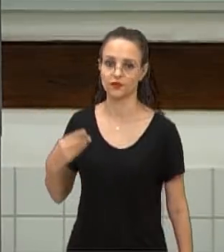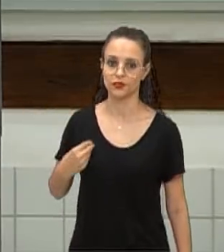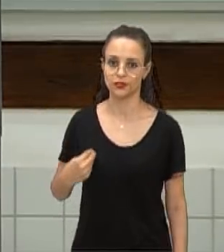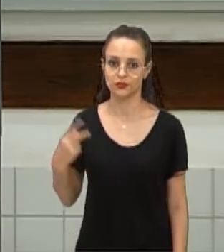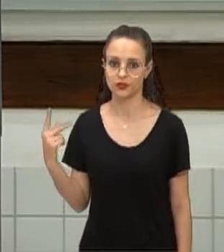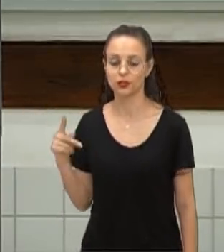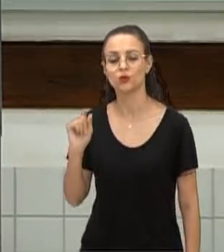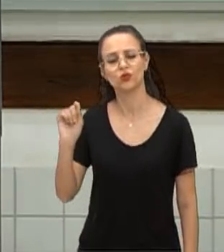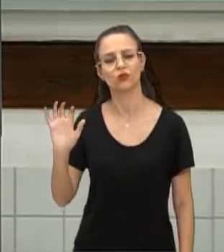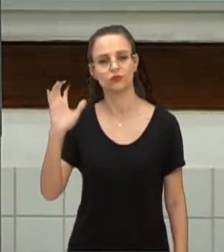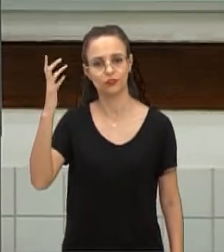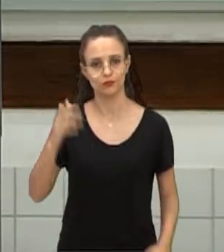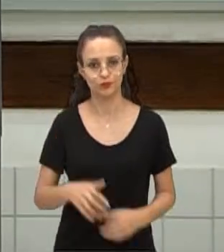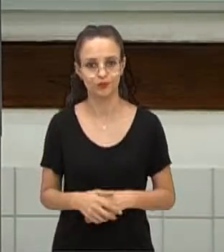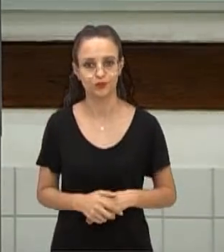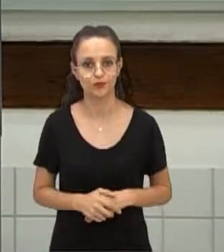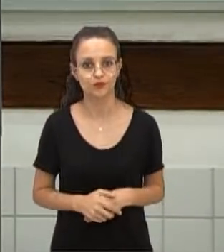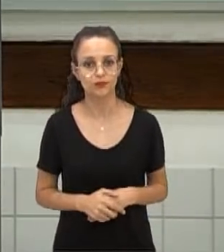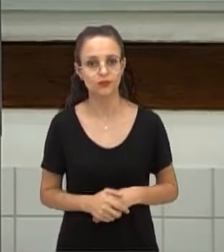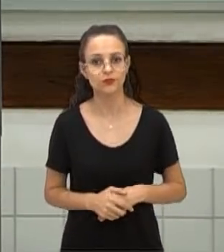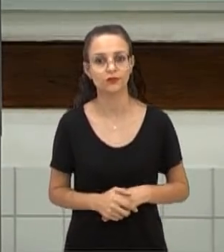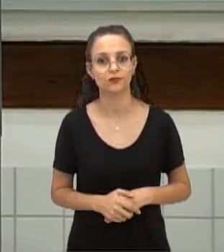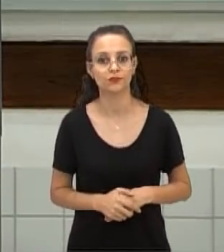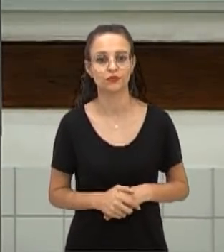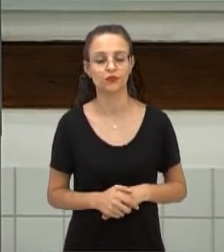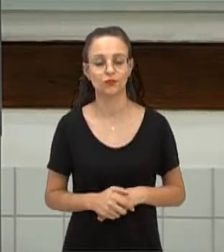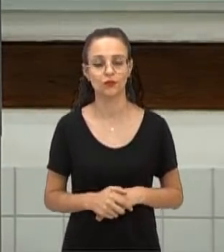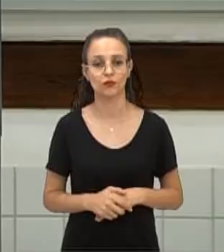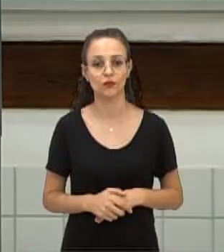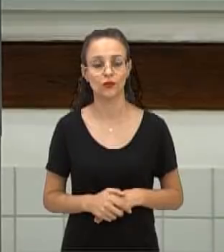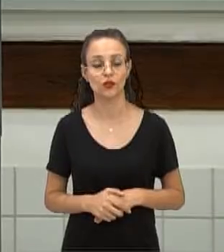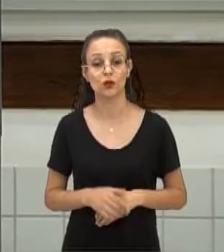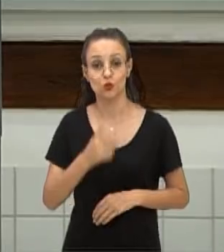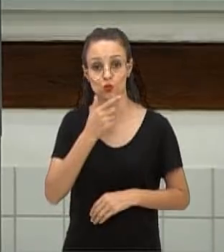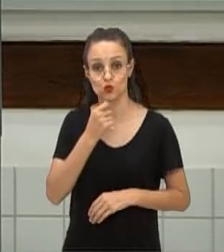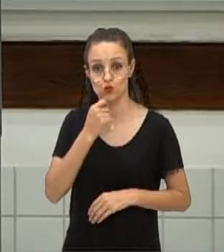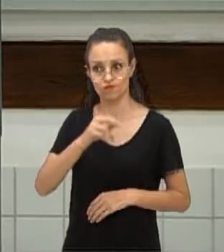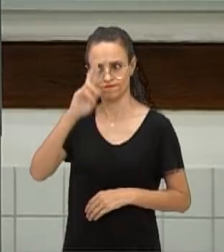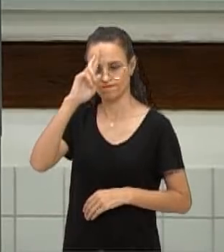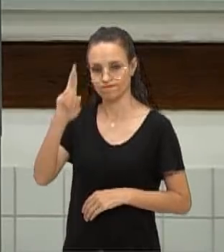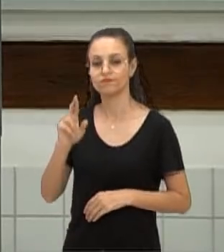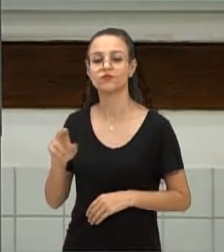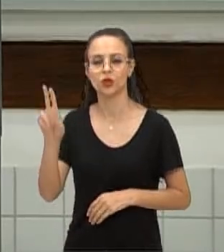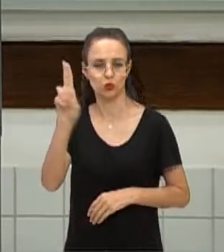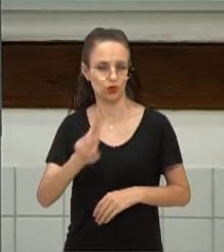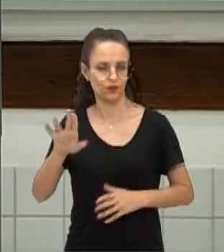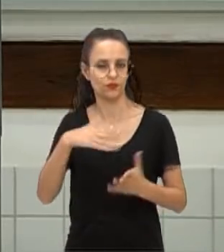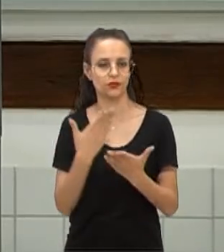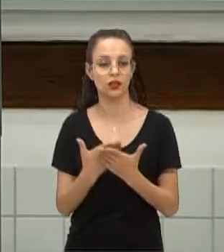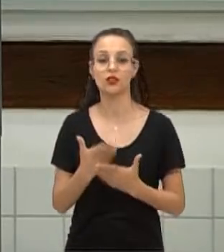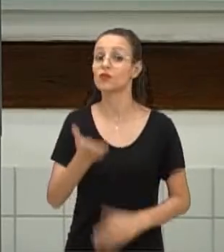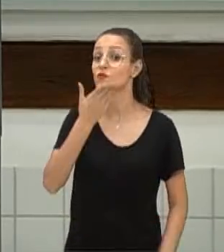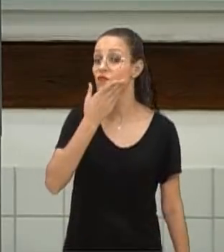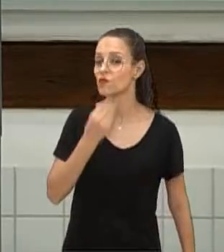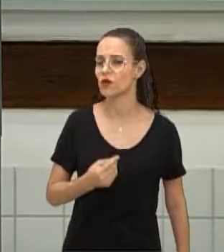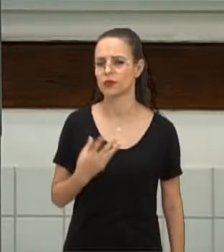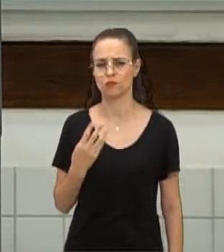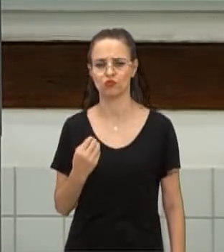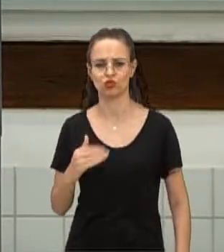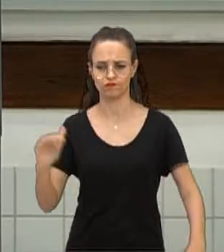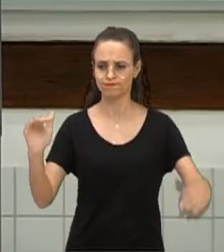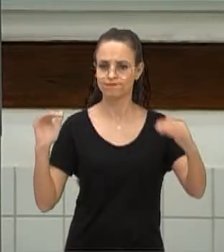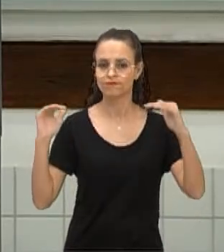O que aconteceu? O reitor da universidade onde ele estudava era uma pessoa muito